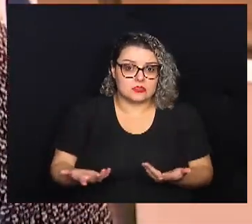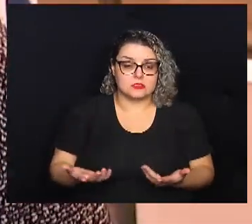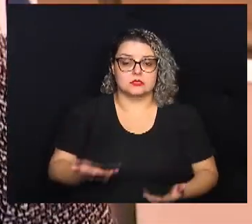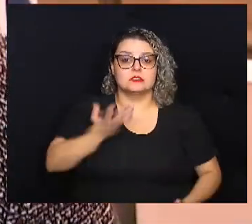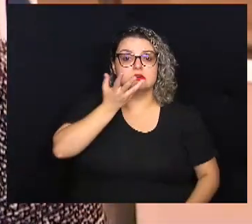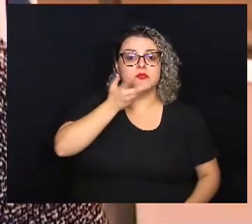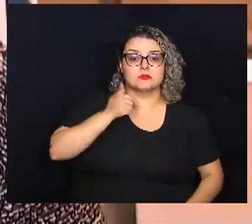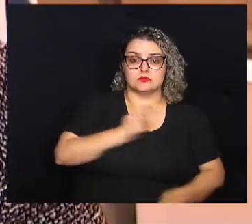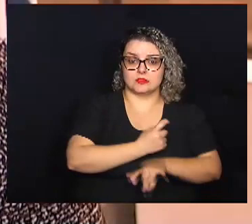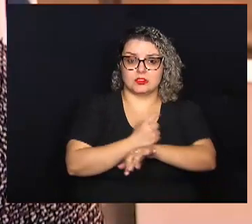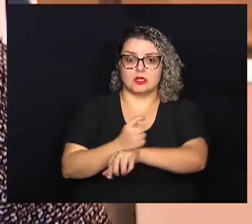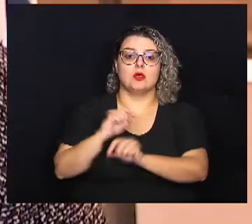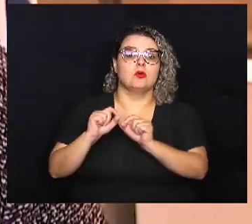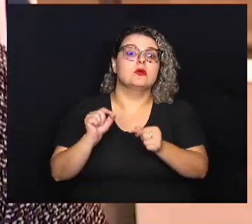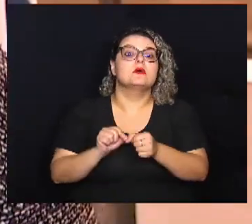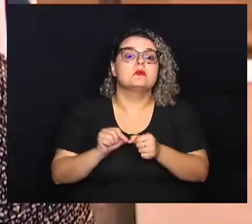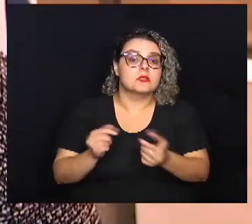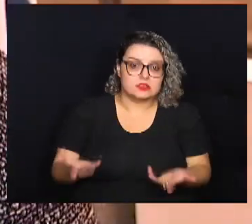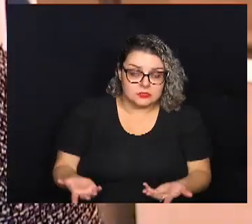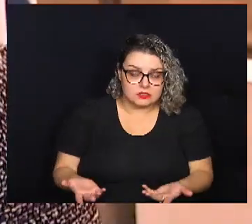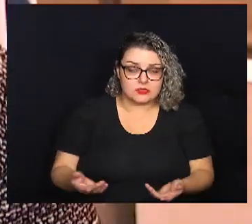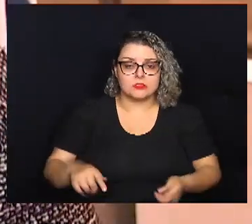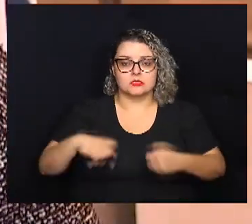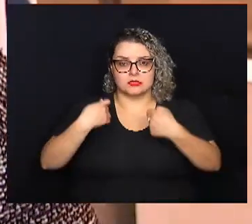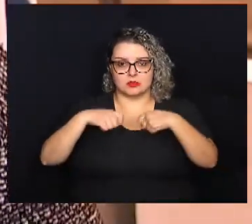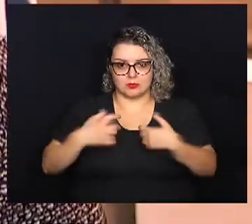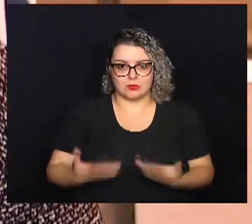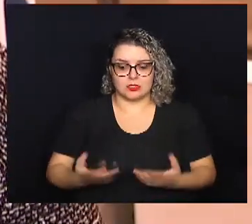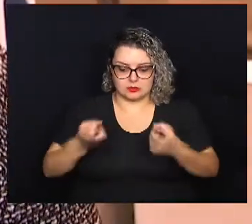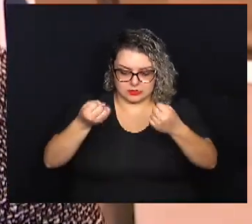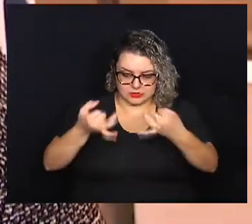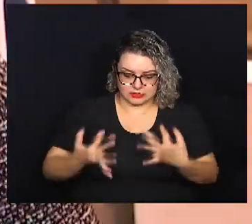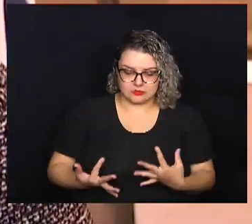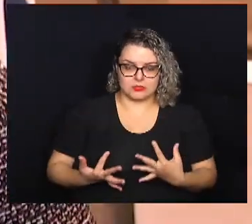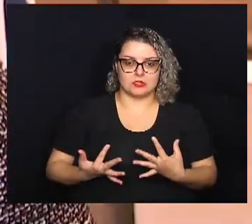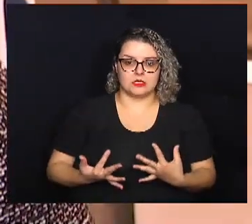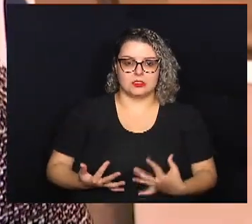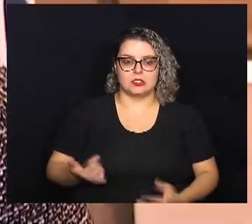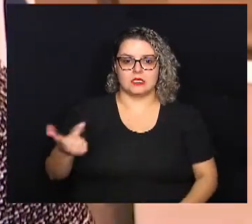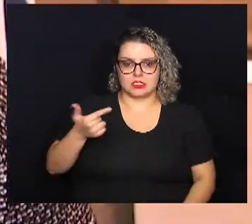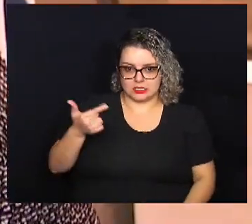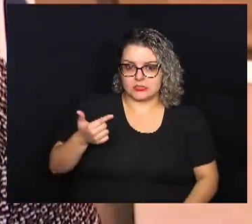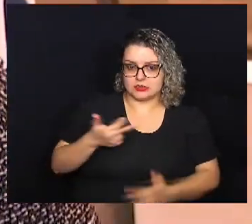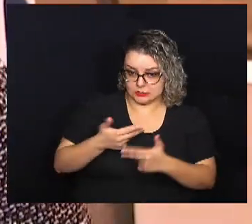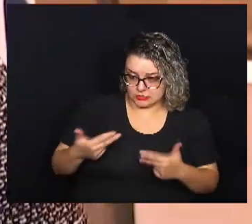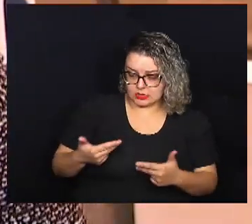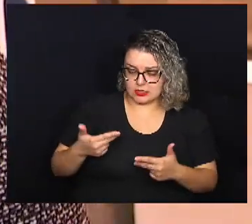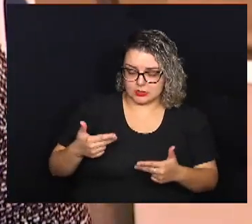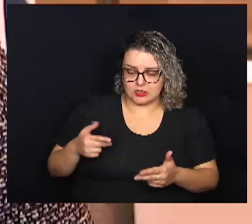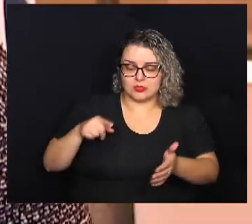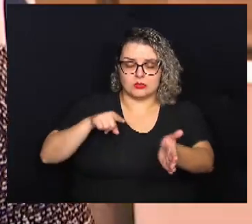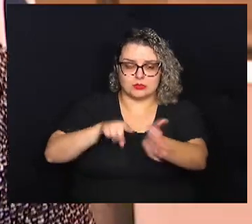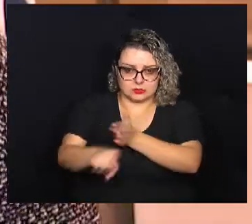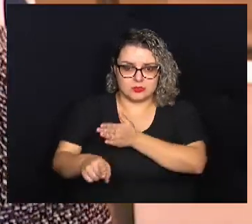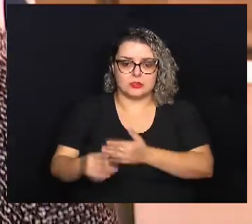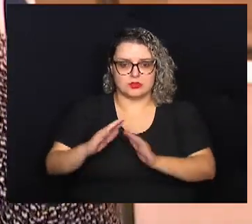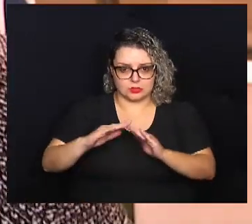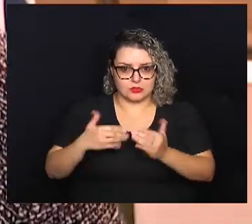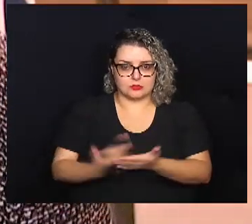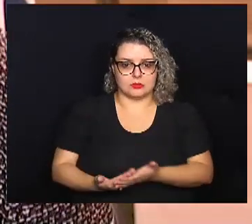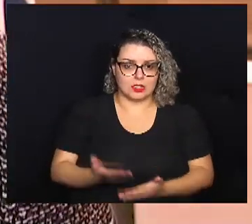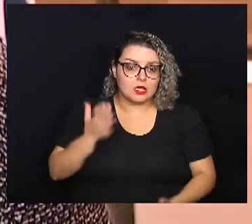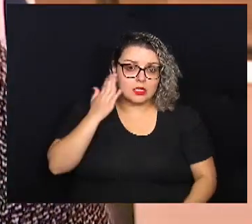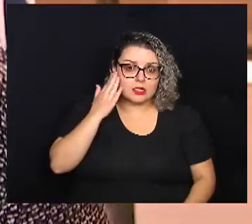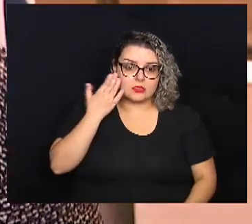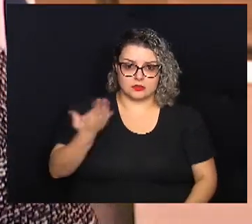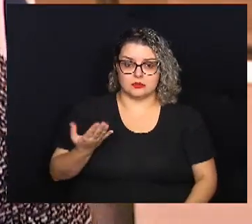criança é picada, o que ela tem que fazer? Então, a gente precisa dessa orientação. E a segunda questão que a gente faz também no próprio requerimento é saber